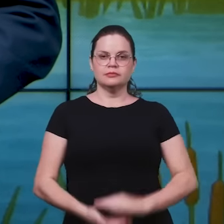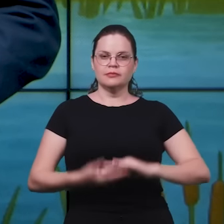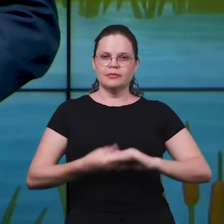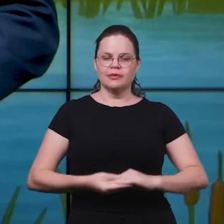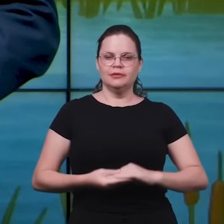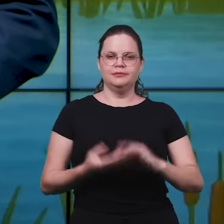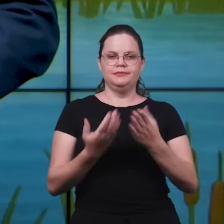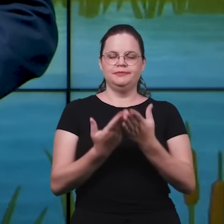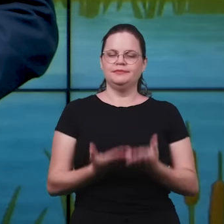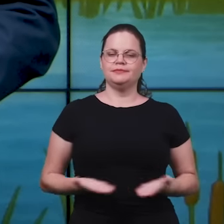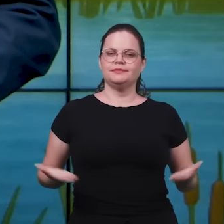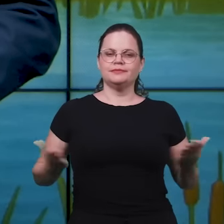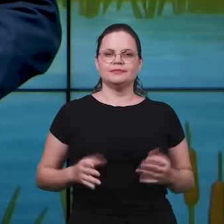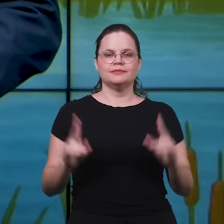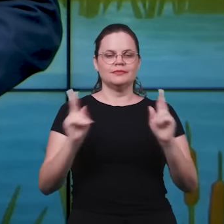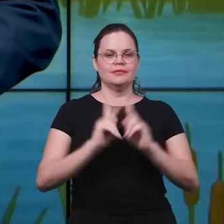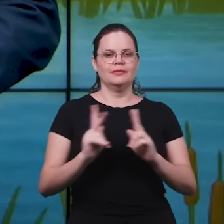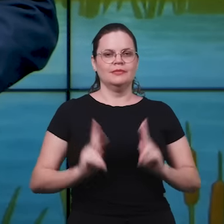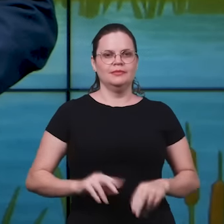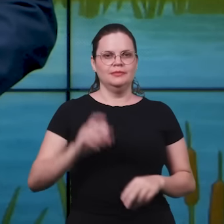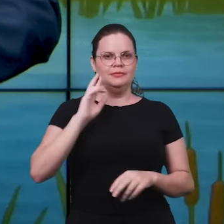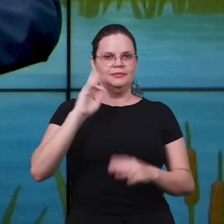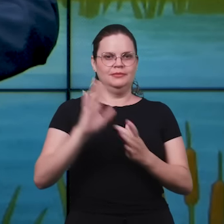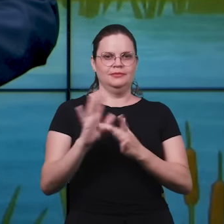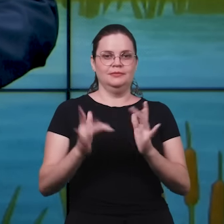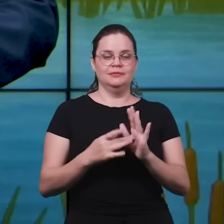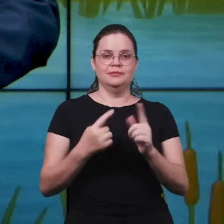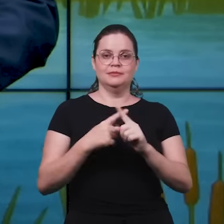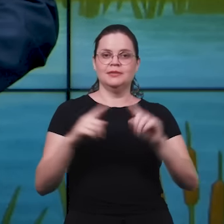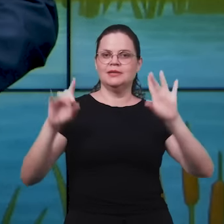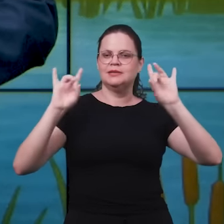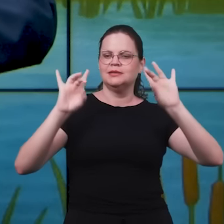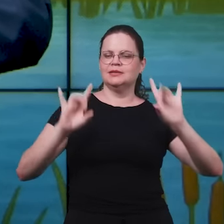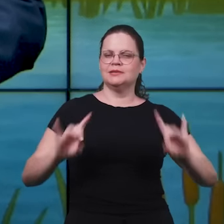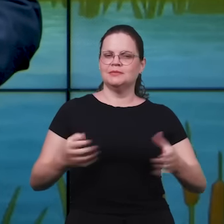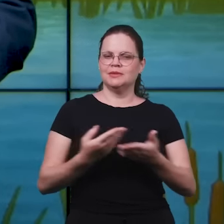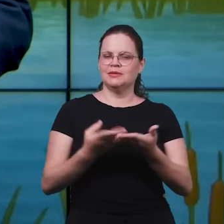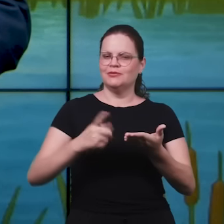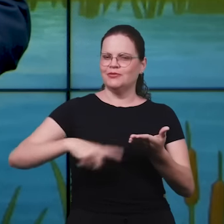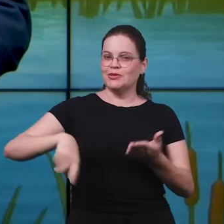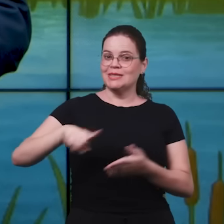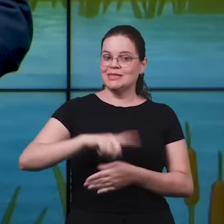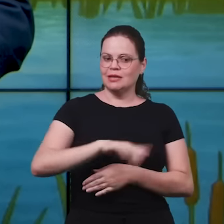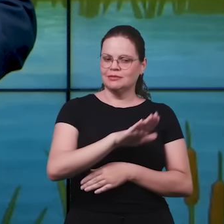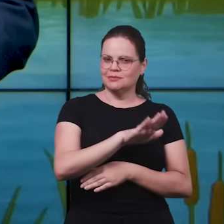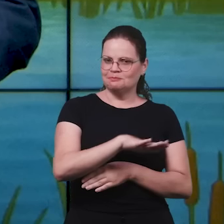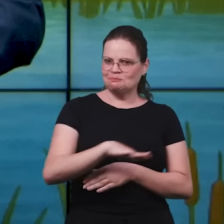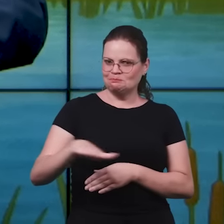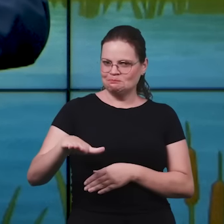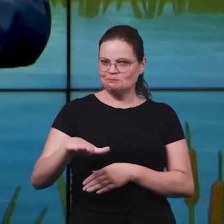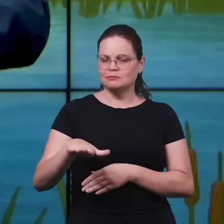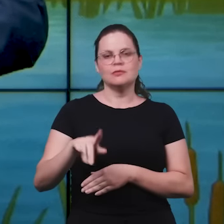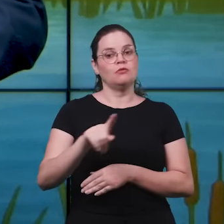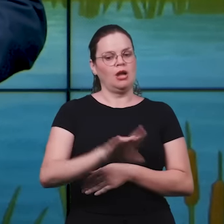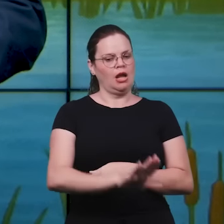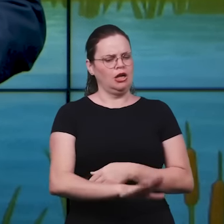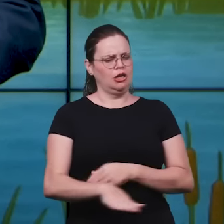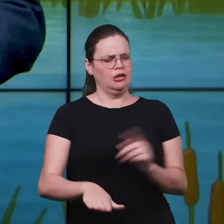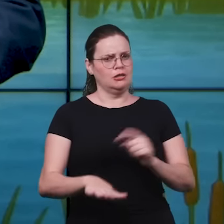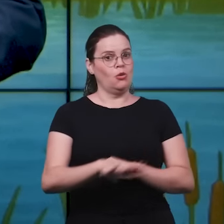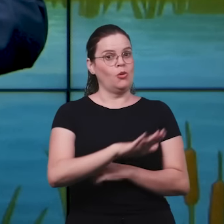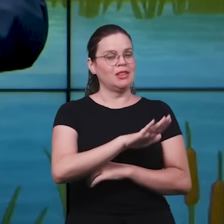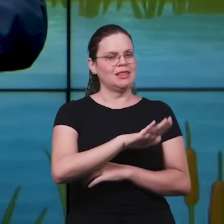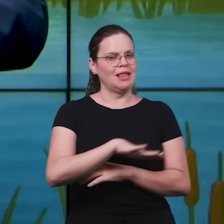Saudamos todos com a paz do Senhor Jesus, em especial os intermediários, que é a